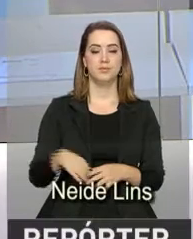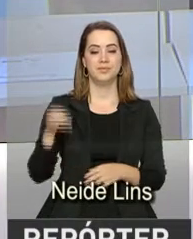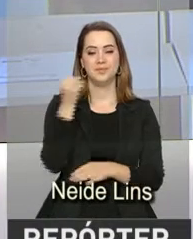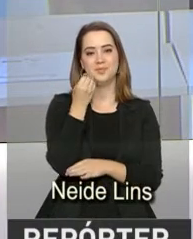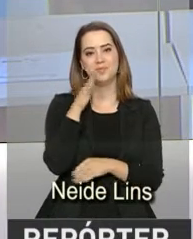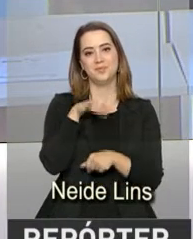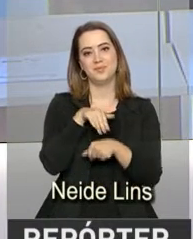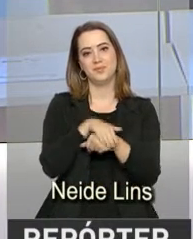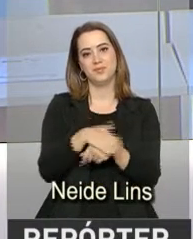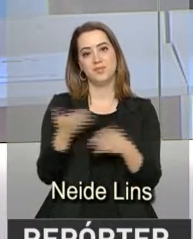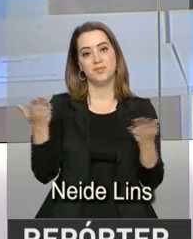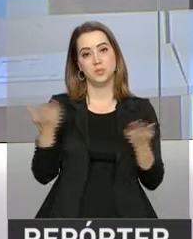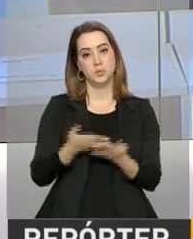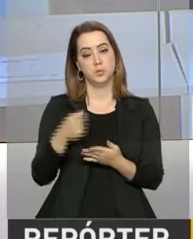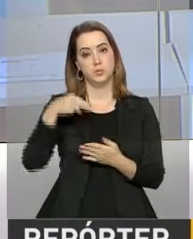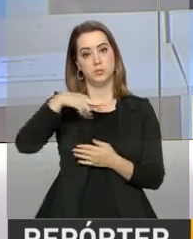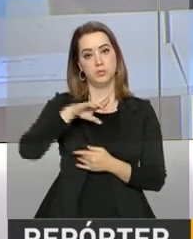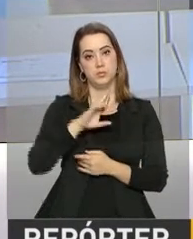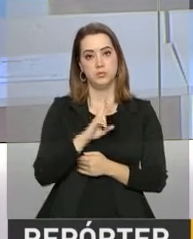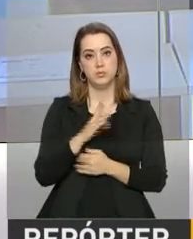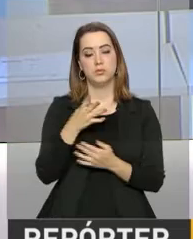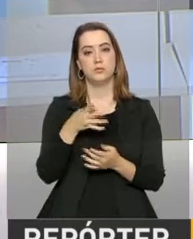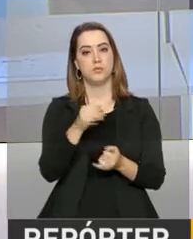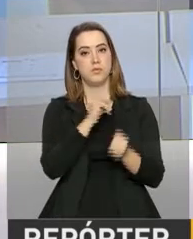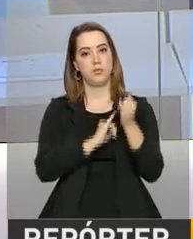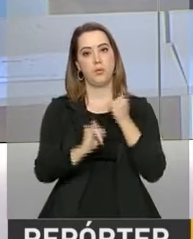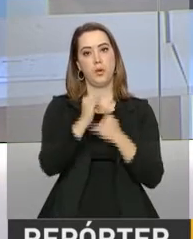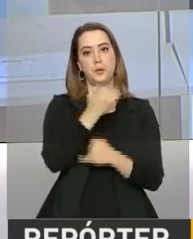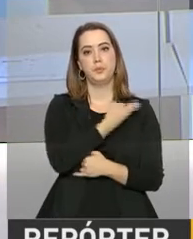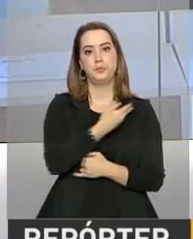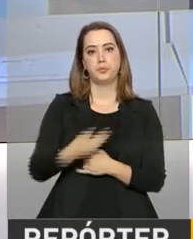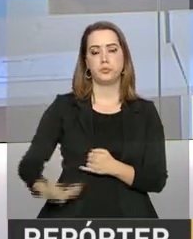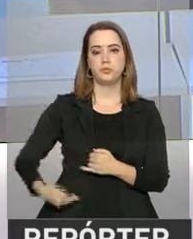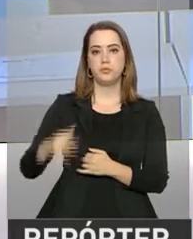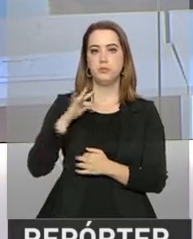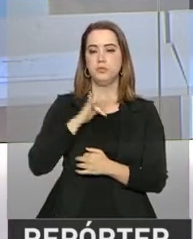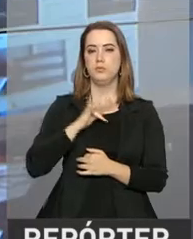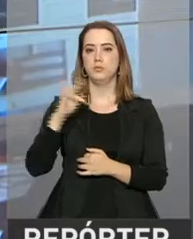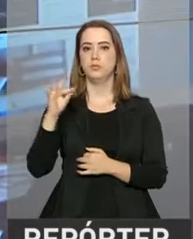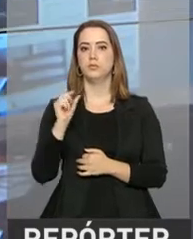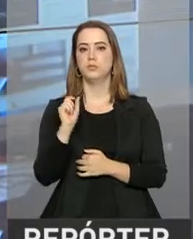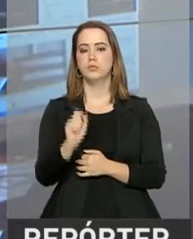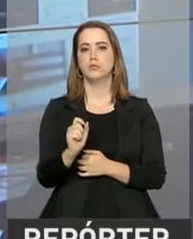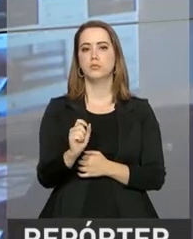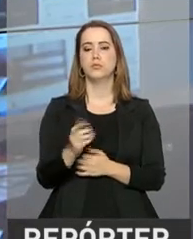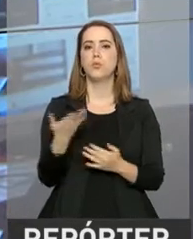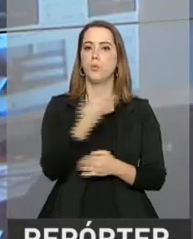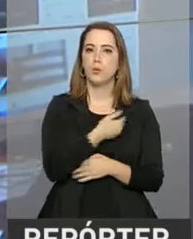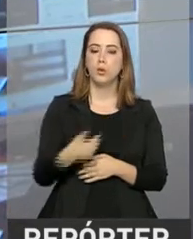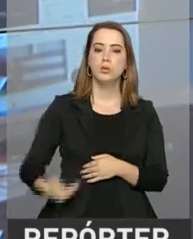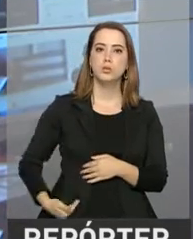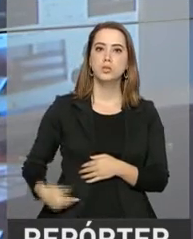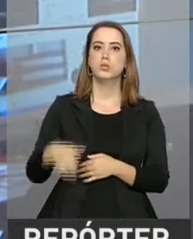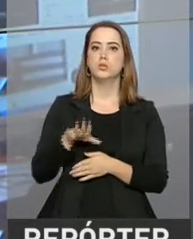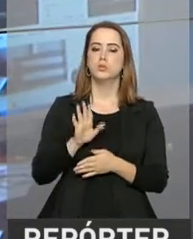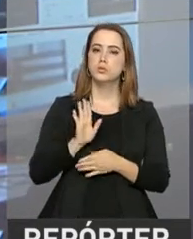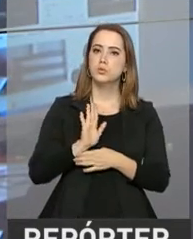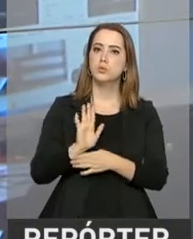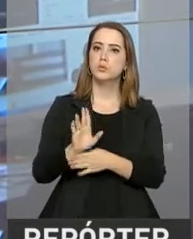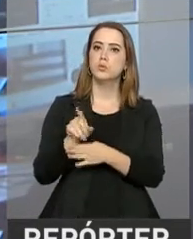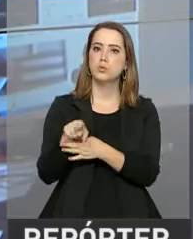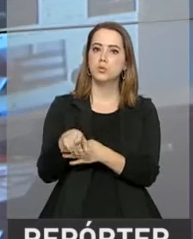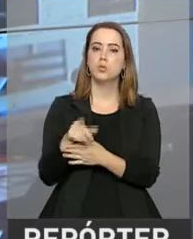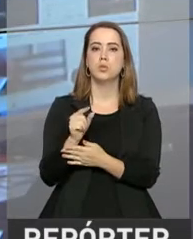Olá, boa noite. Estamos de volta com o repórter NBR e as notícias do governo federal. O governo brasileiro manifestou apoio para